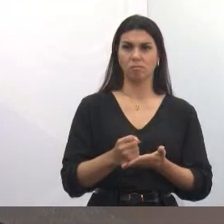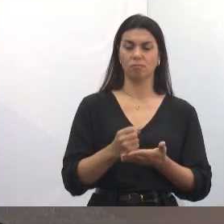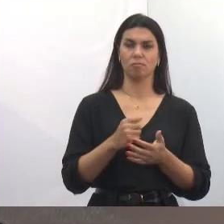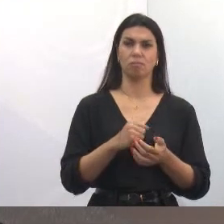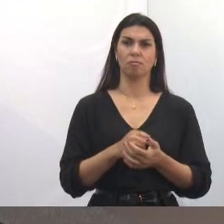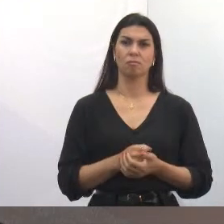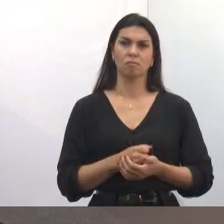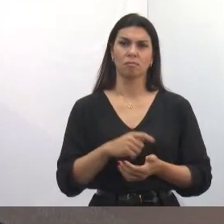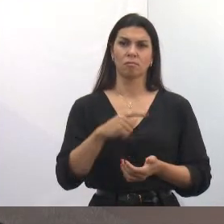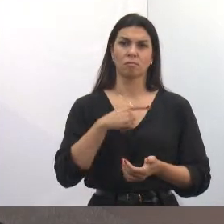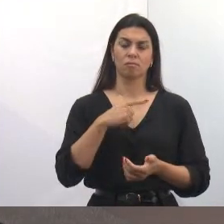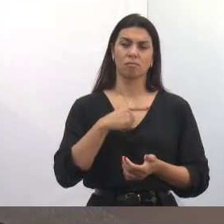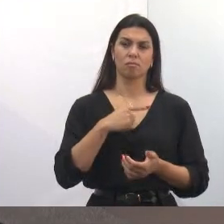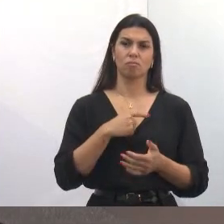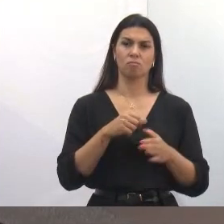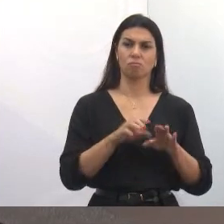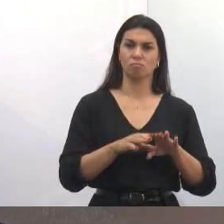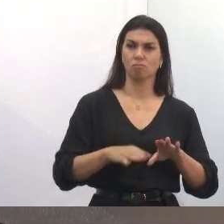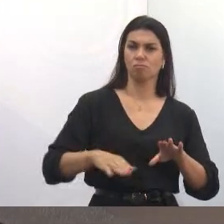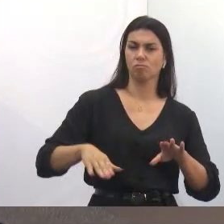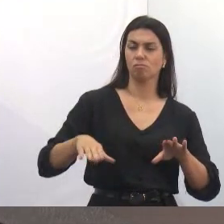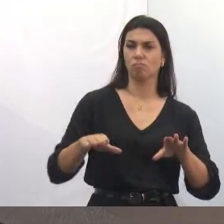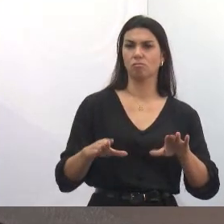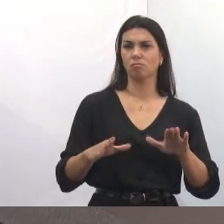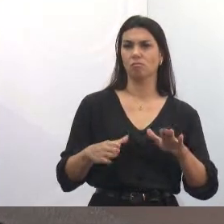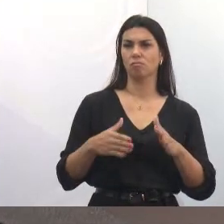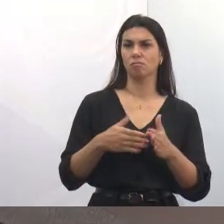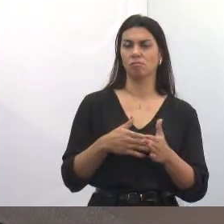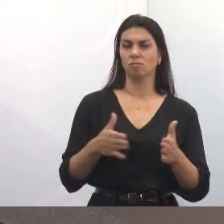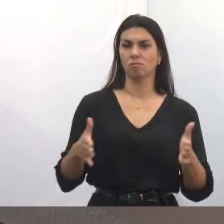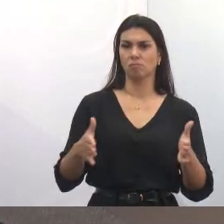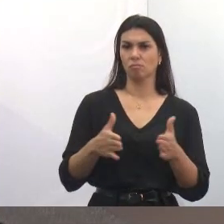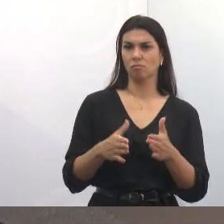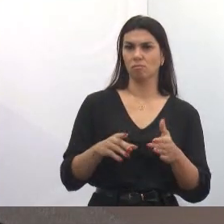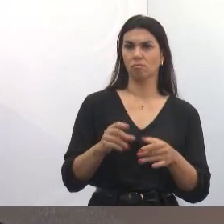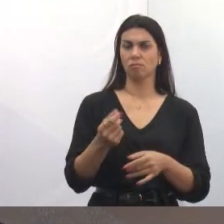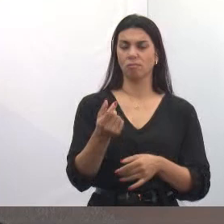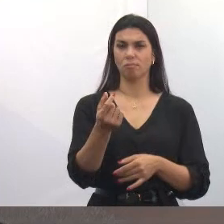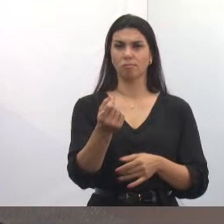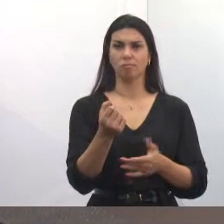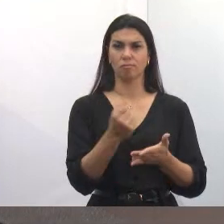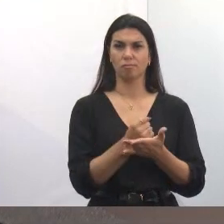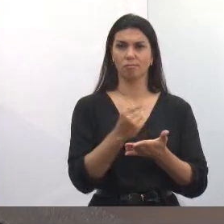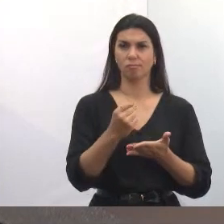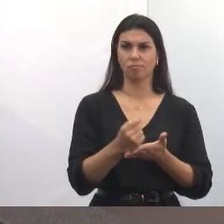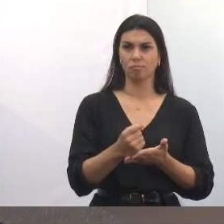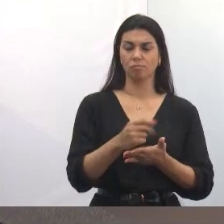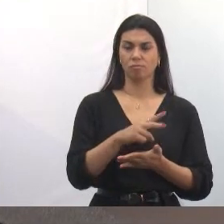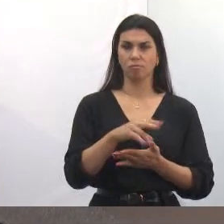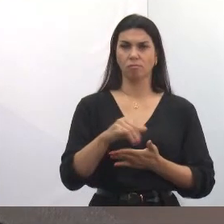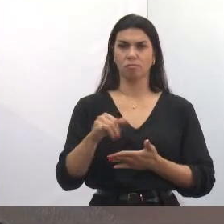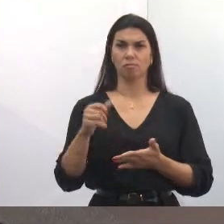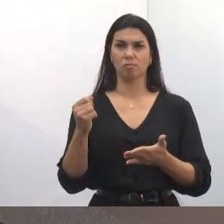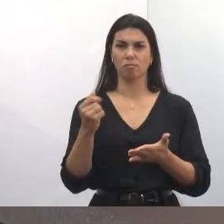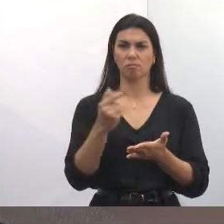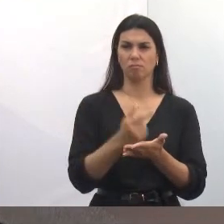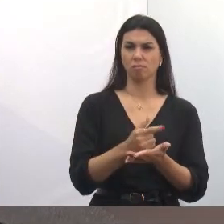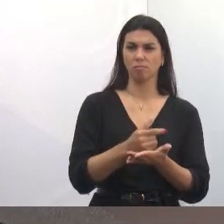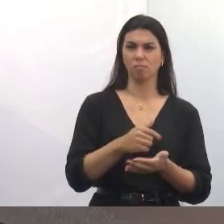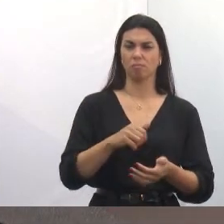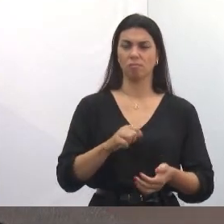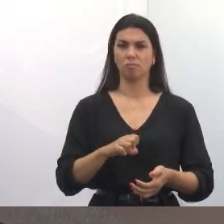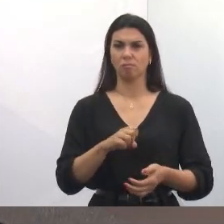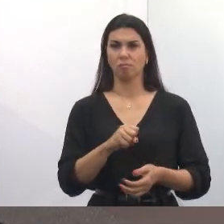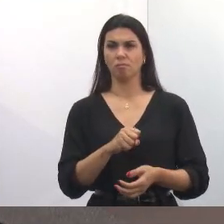de Estacionamento Rotativo Limitada. 4. Qual é o valor realizado de contrato firmado entre a Estalpar e